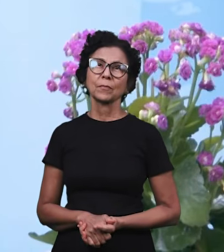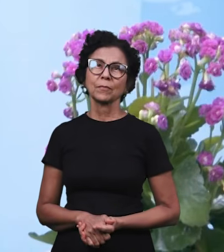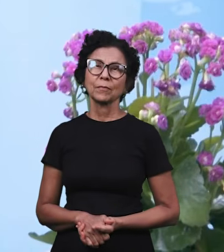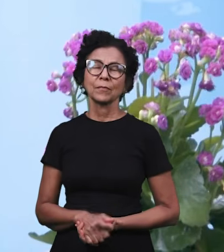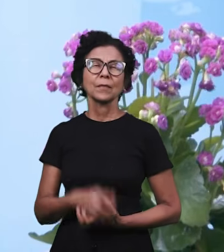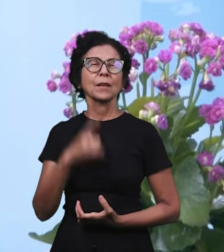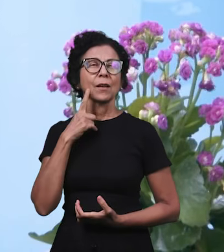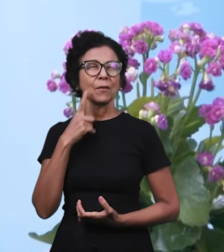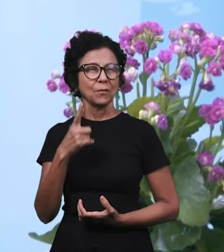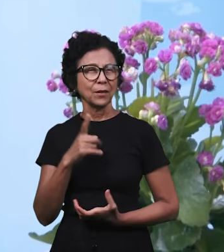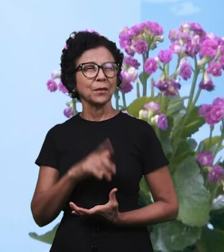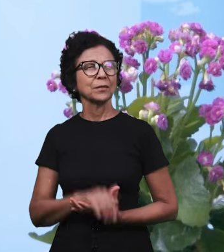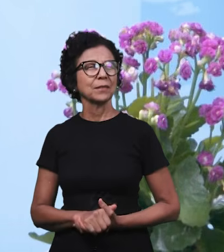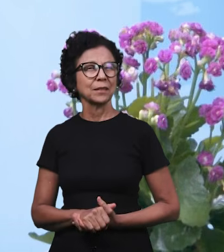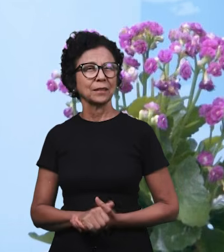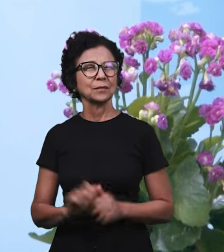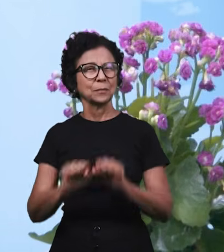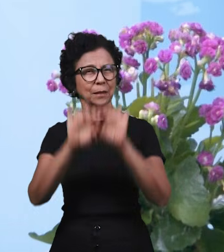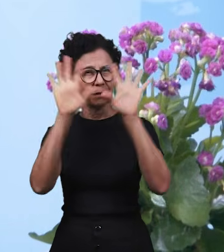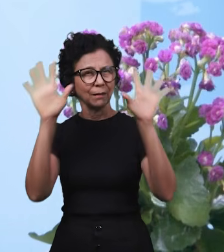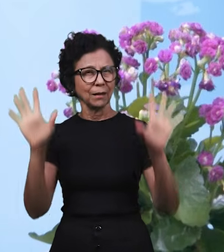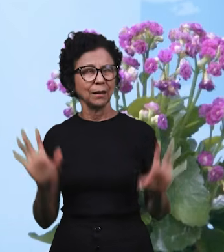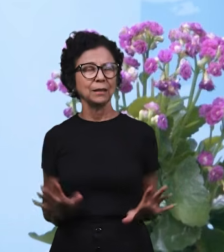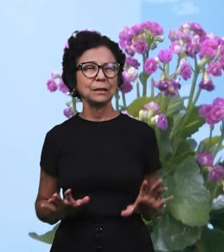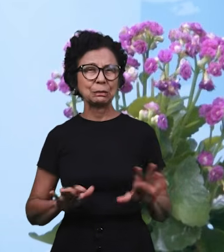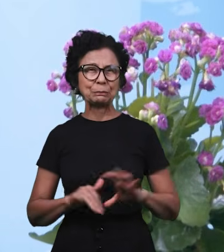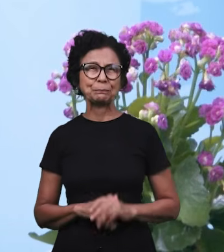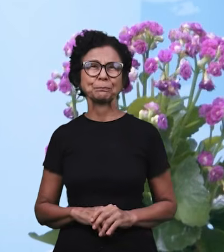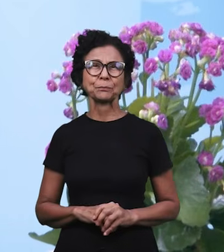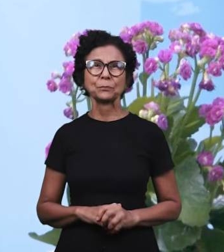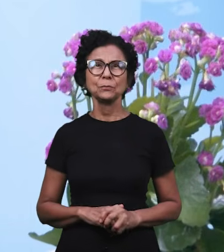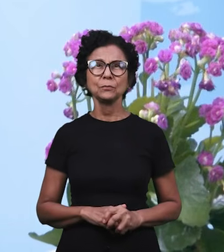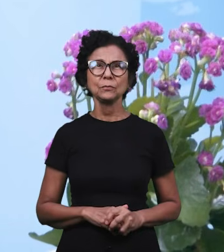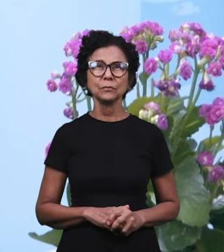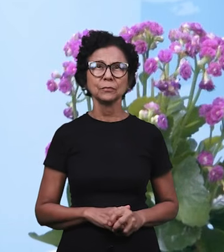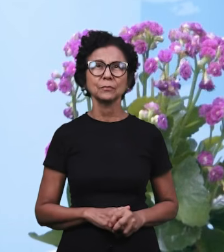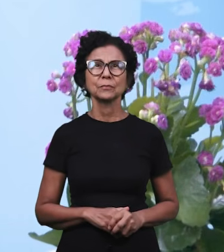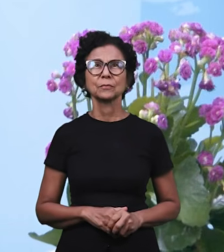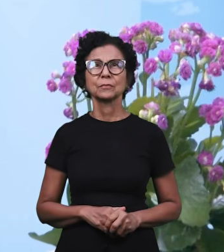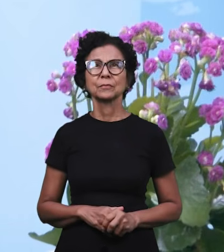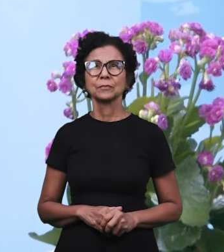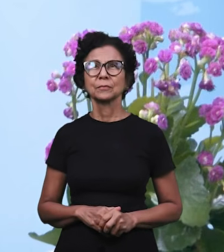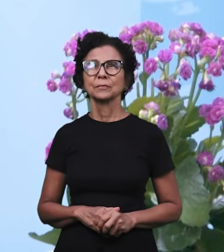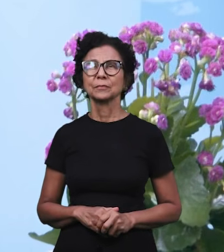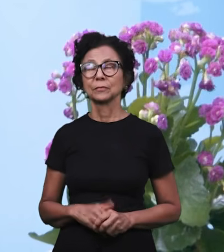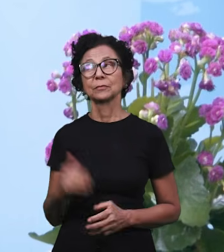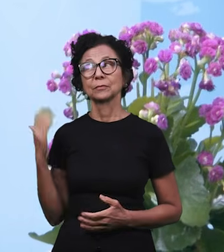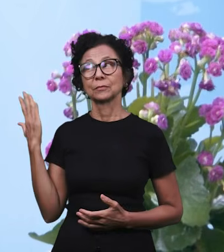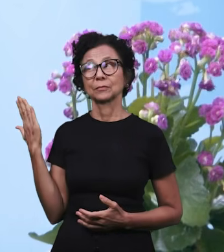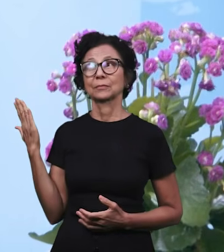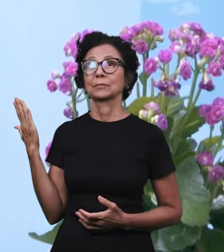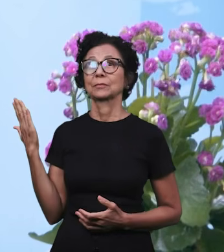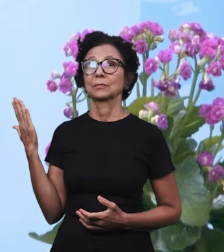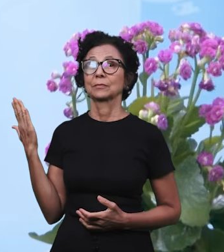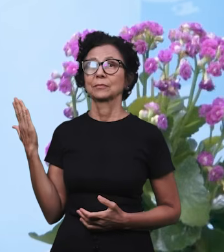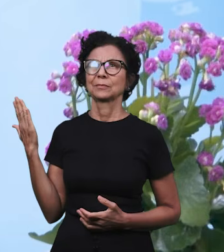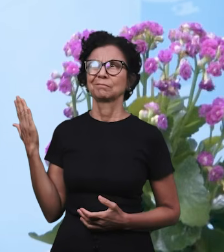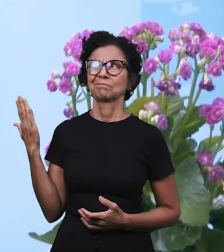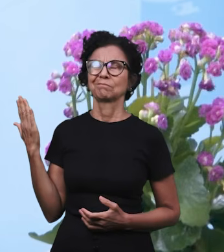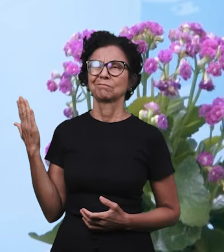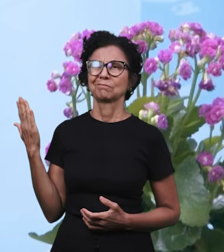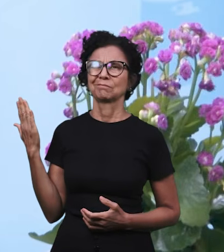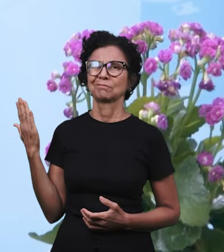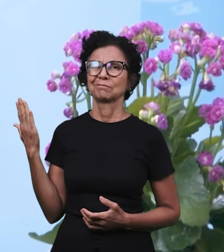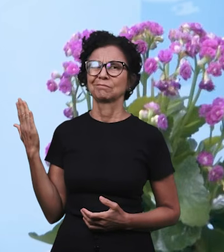viu como, ó, talvez para que eu vivesse tu morreste, eu viver, você morrer, que